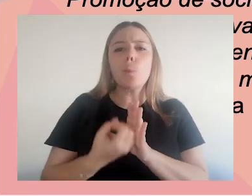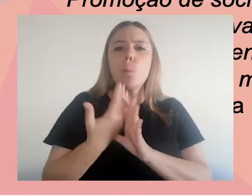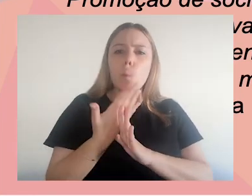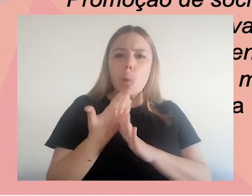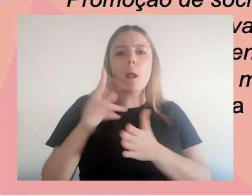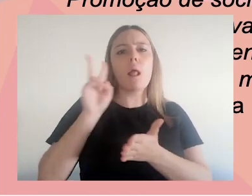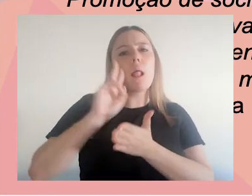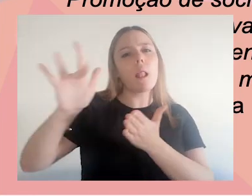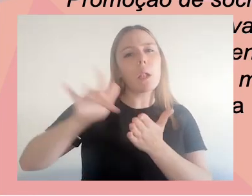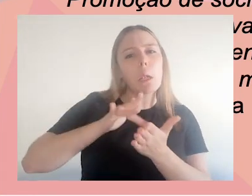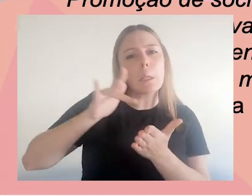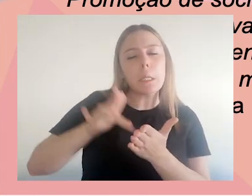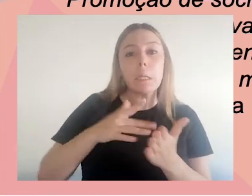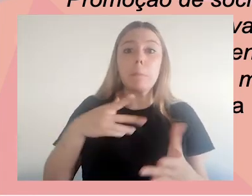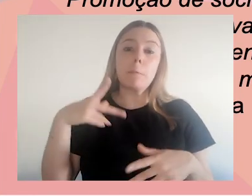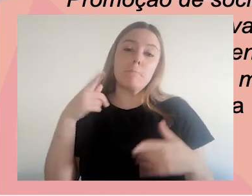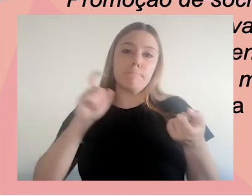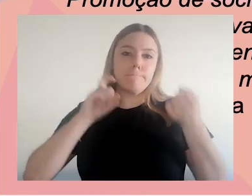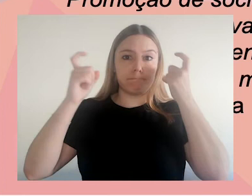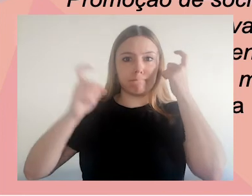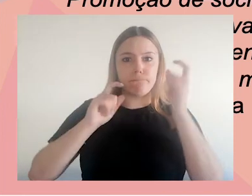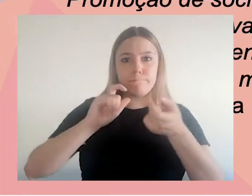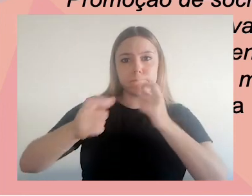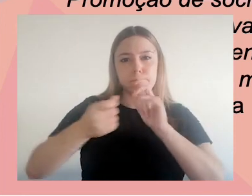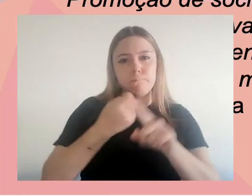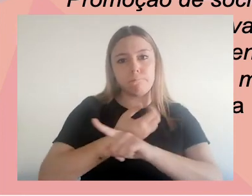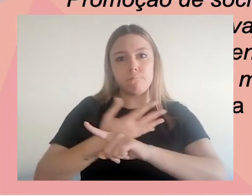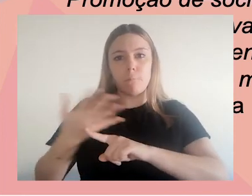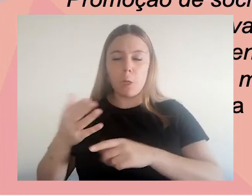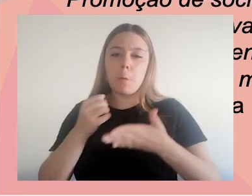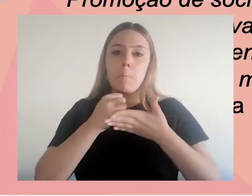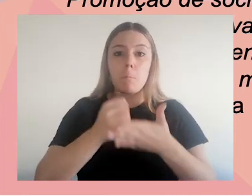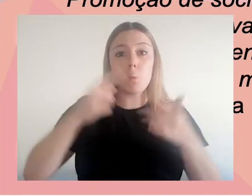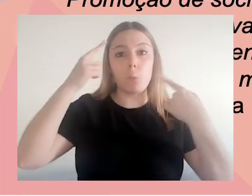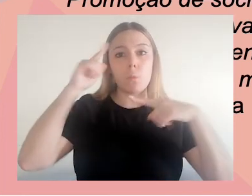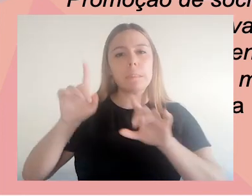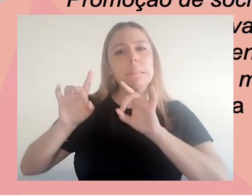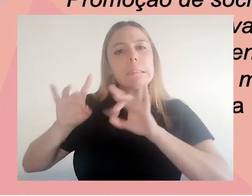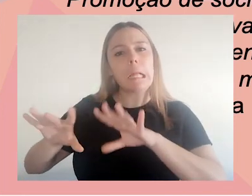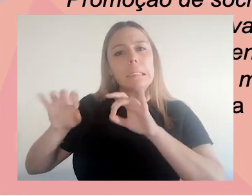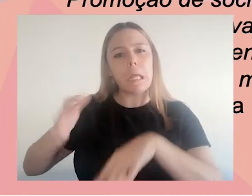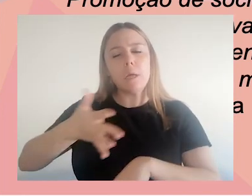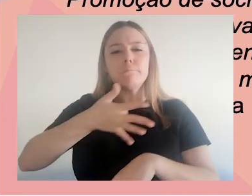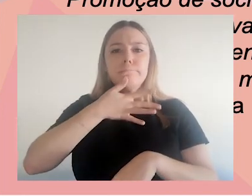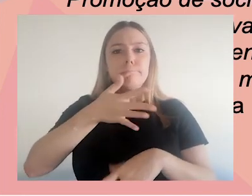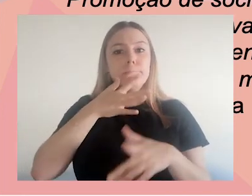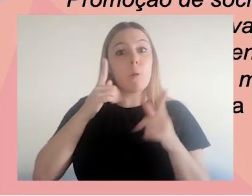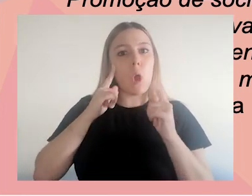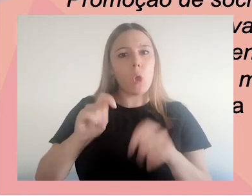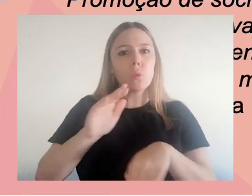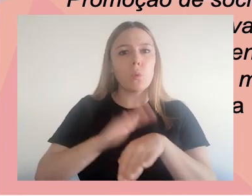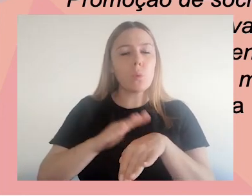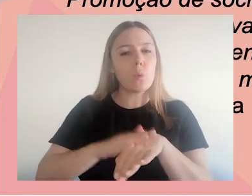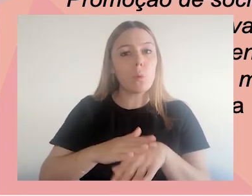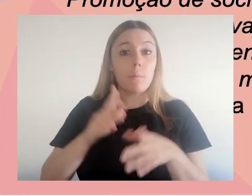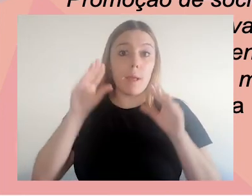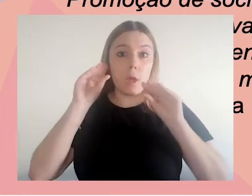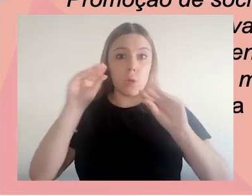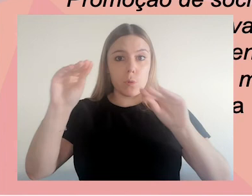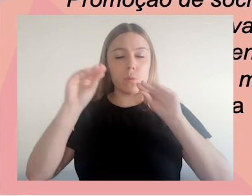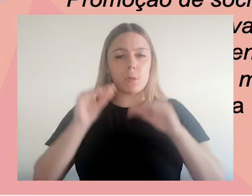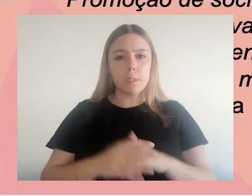irá desenvolver a literacia crítica e multimodal, dar agência aos professores, prevenir e combater discursos de ódio através da